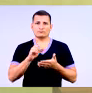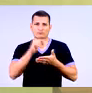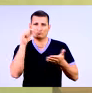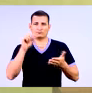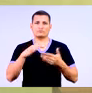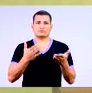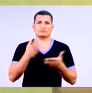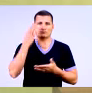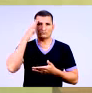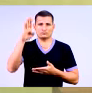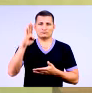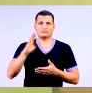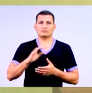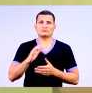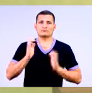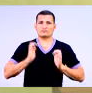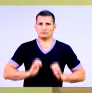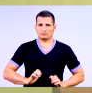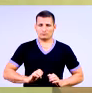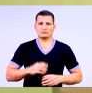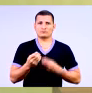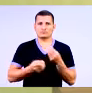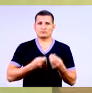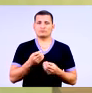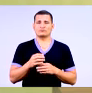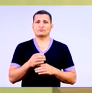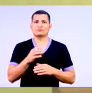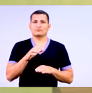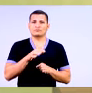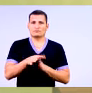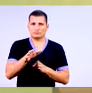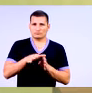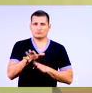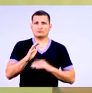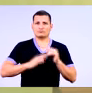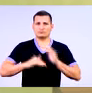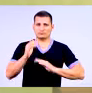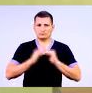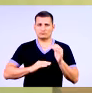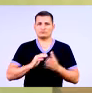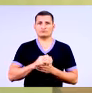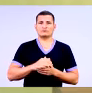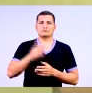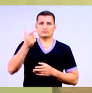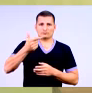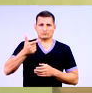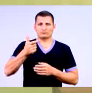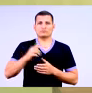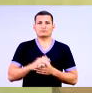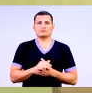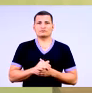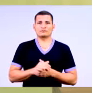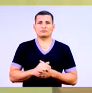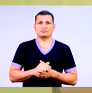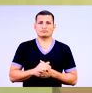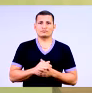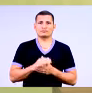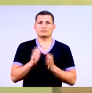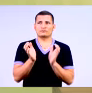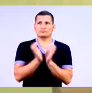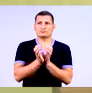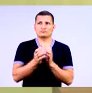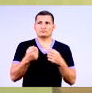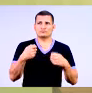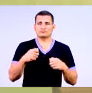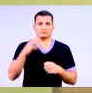o profissional no exercício da sua profissão e justificar a resposta. E a segunda questão, os grupos deveriam